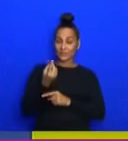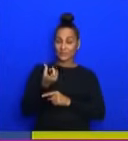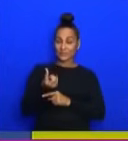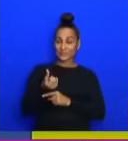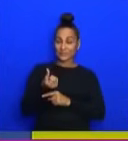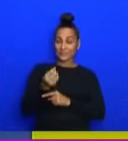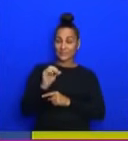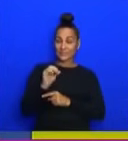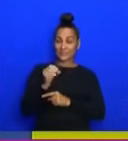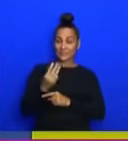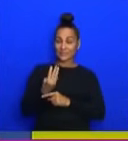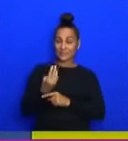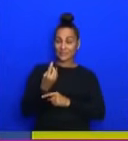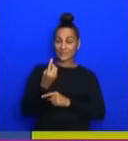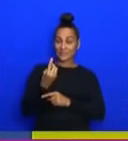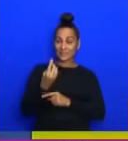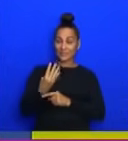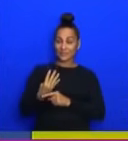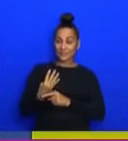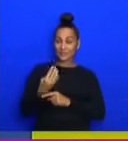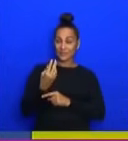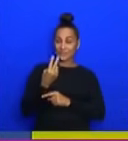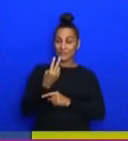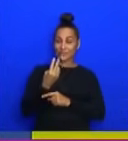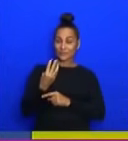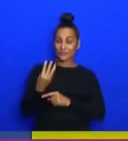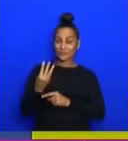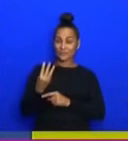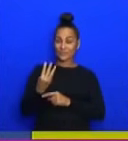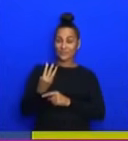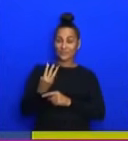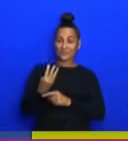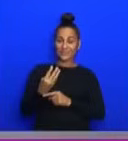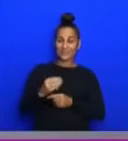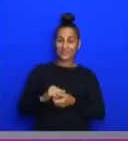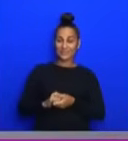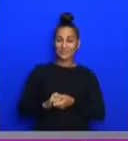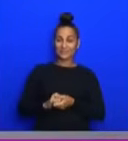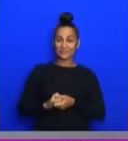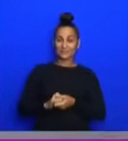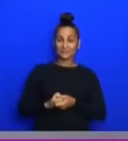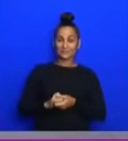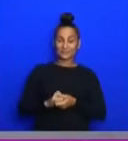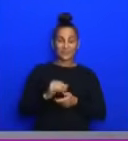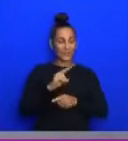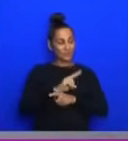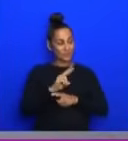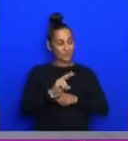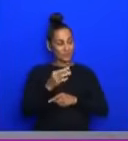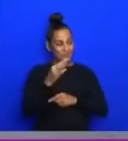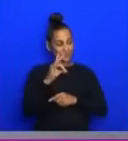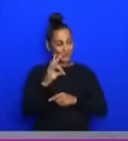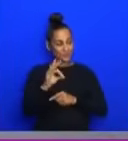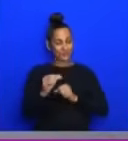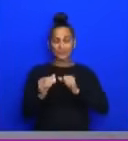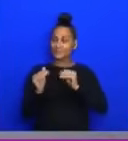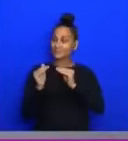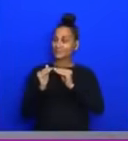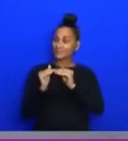02, 16, 03, 14 e 23. Auditoras, confirmam?